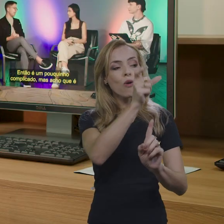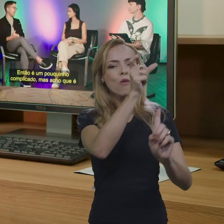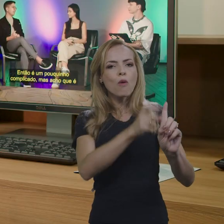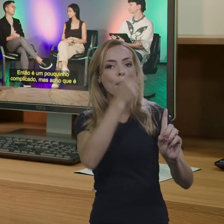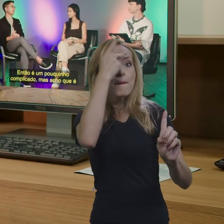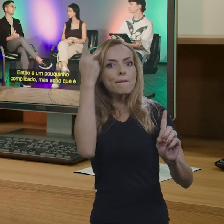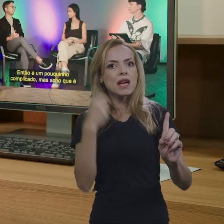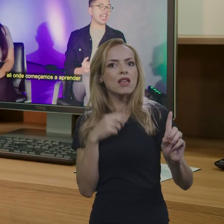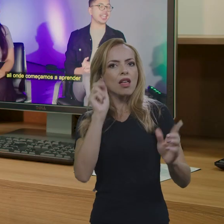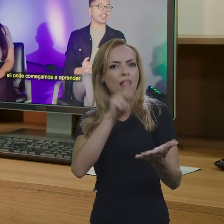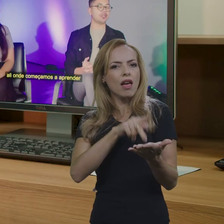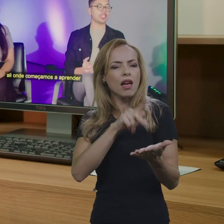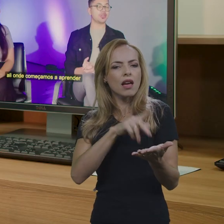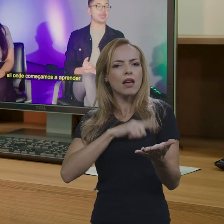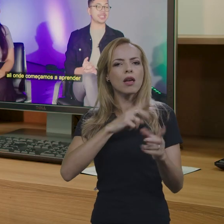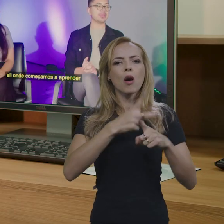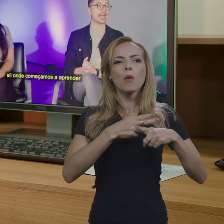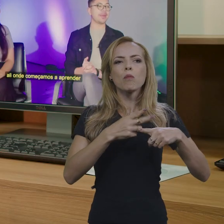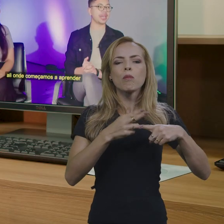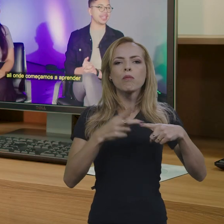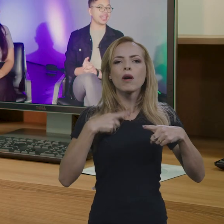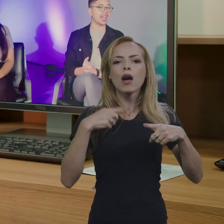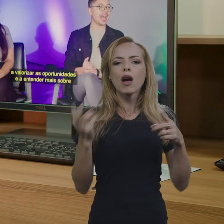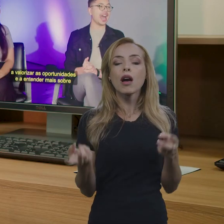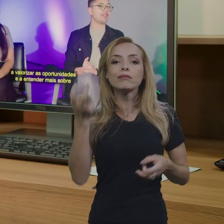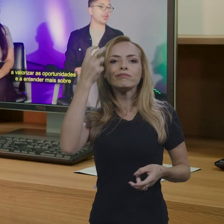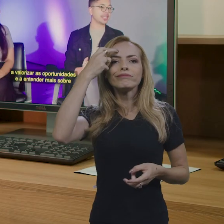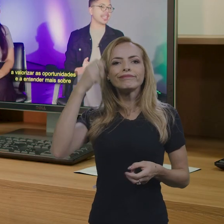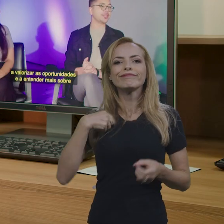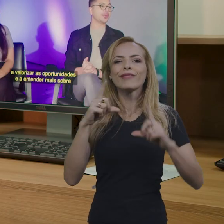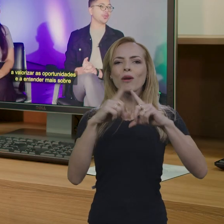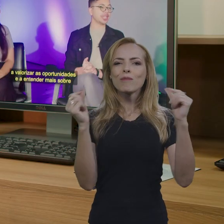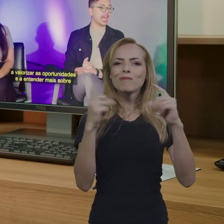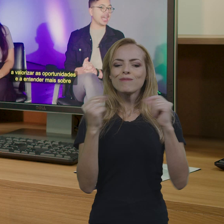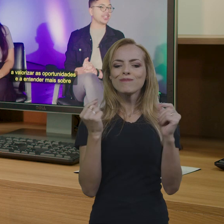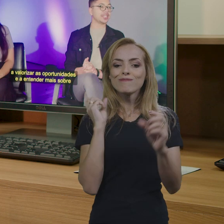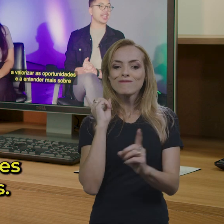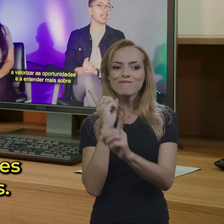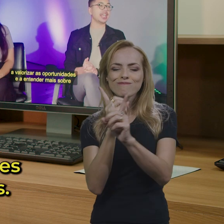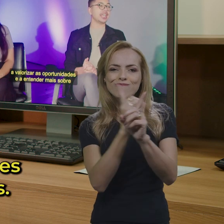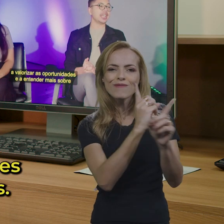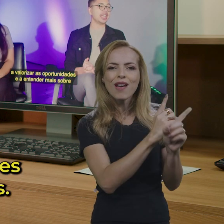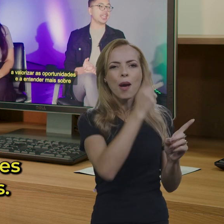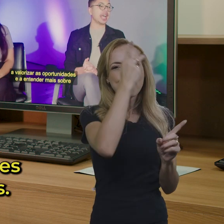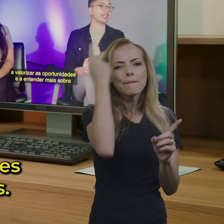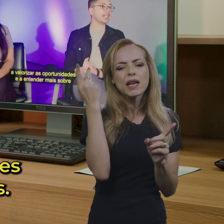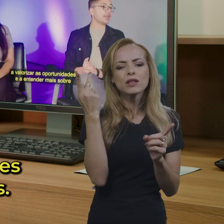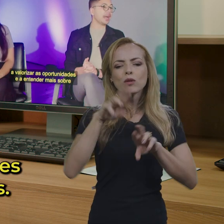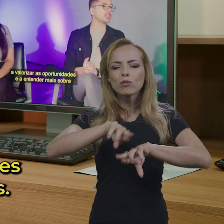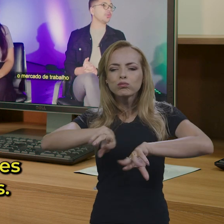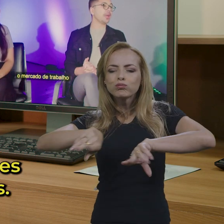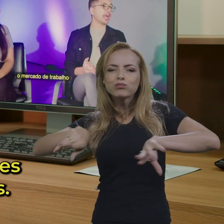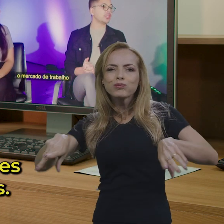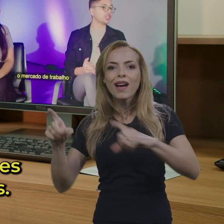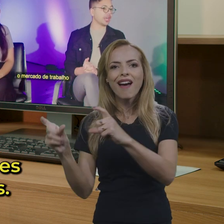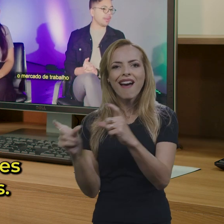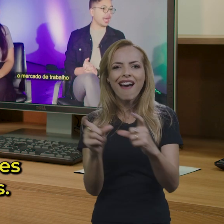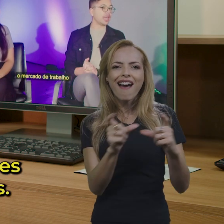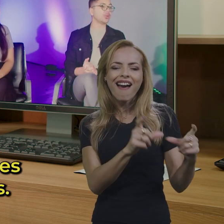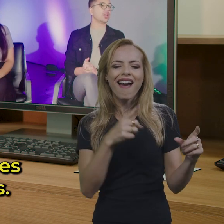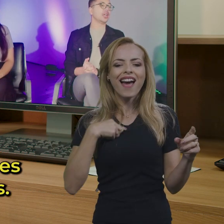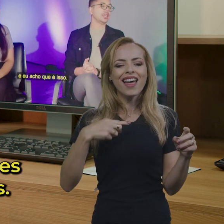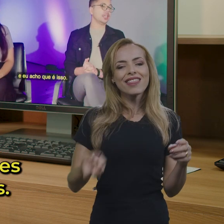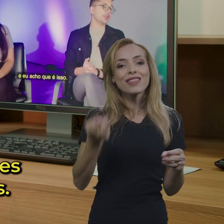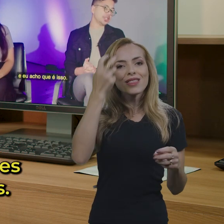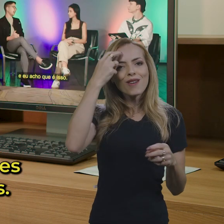na universidade e intercâmbio cultural, vimos como Brasília atua como um ponto de encontro entre pessoas de diferentes regiões e